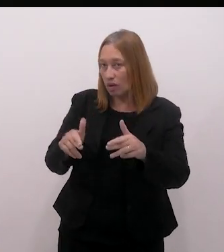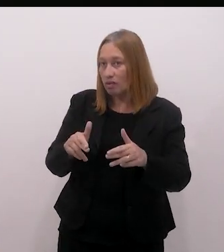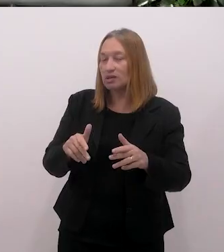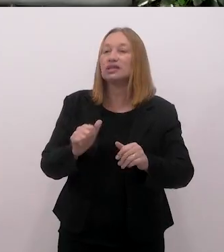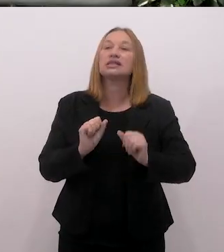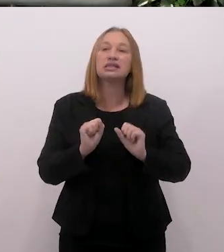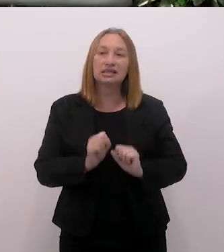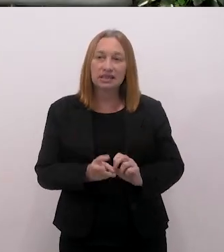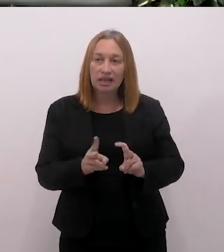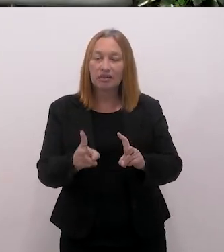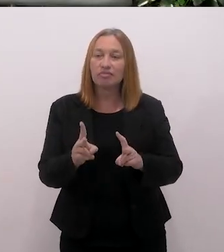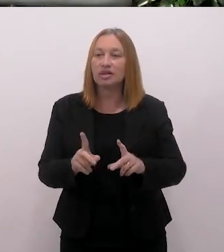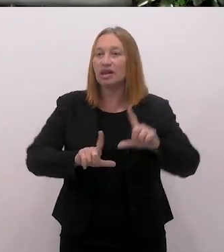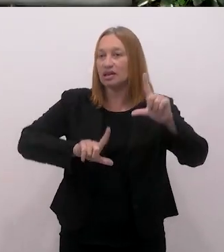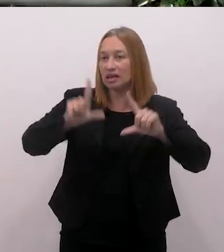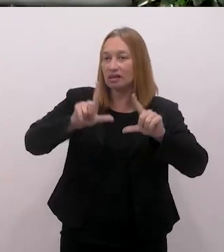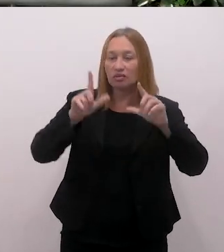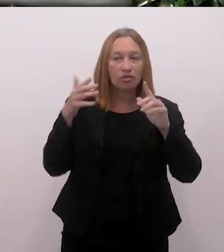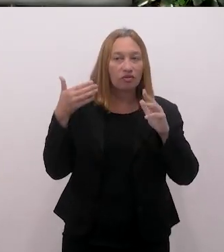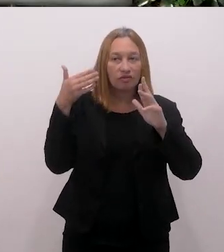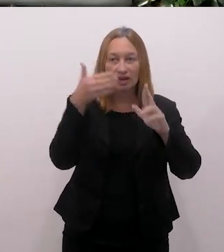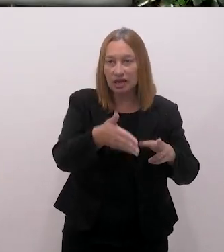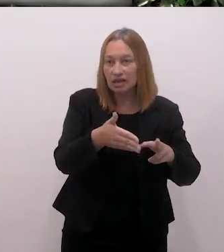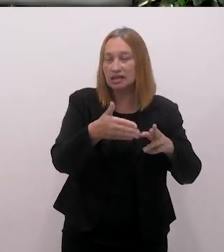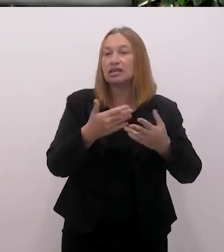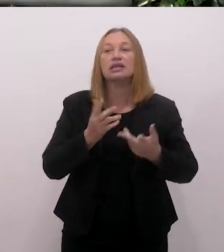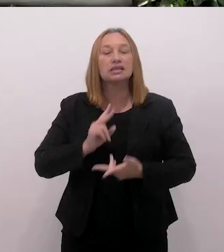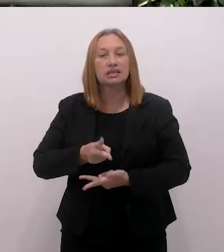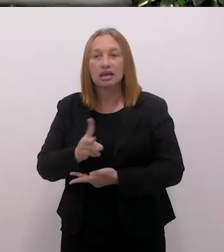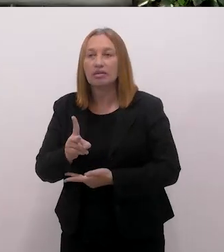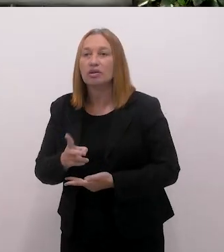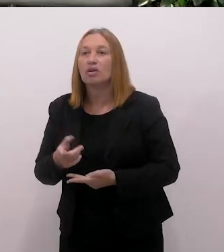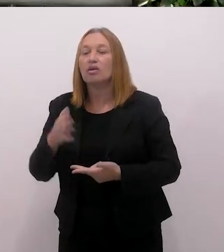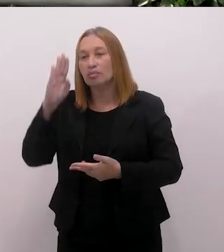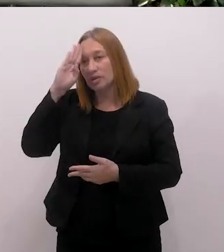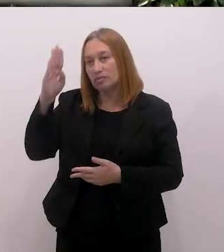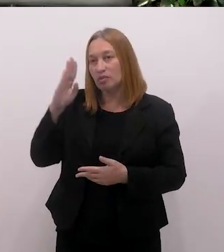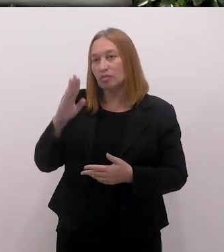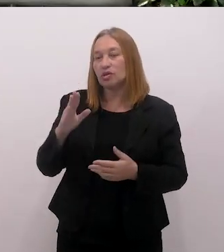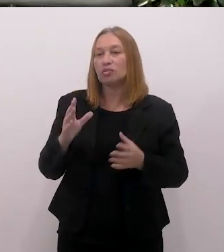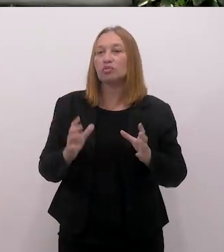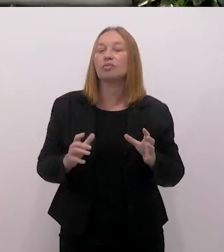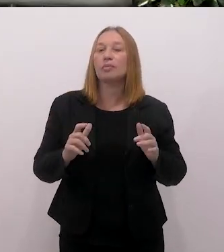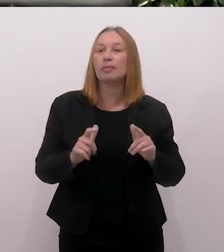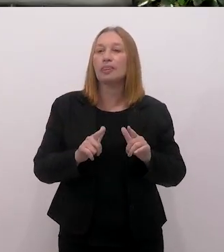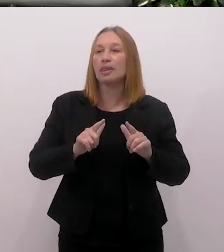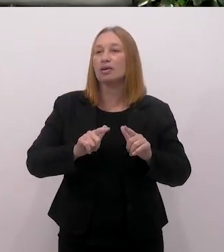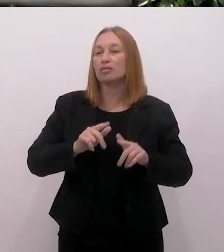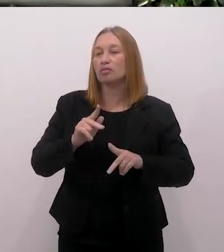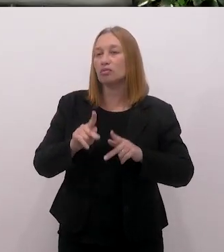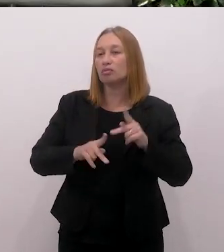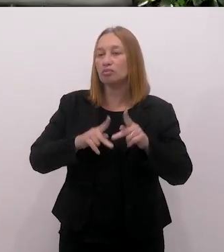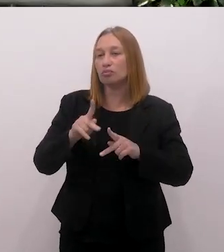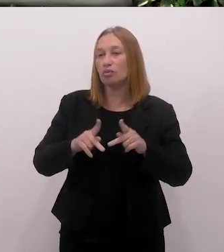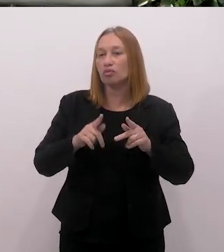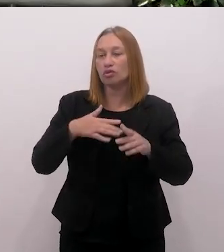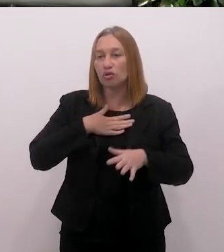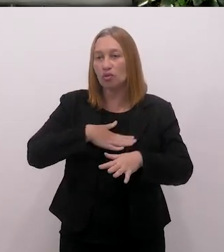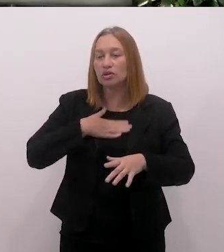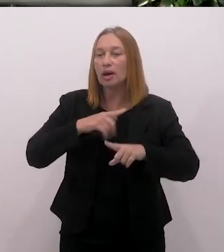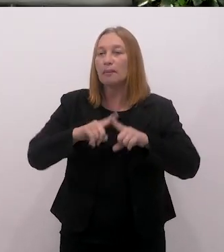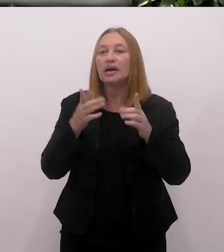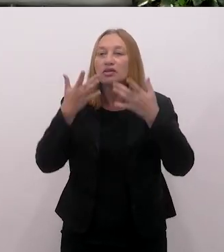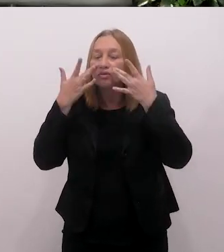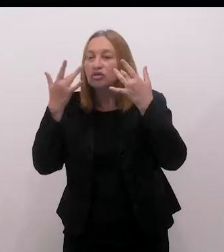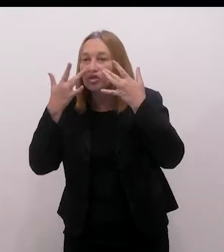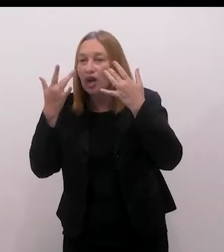assim? Ah, sim, sempre é uma vitrine. É uma vitrine sempre, né? Principalmente para o grande público, né? Mas, por outro lado,